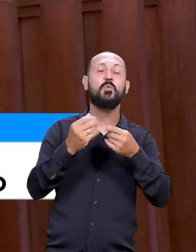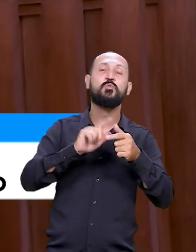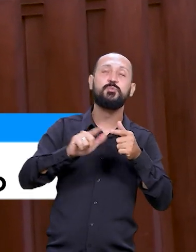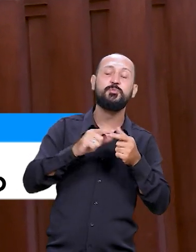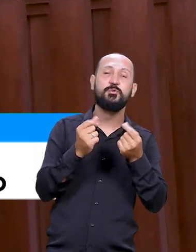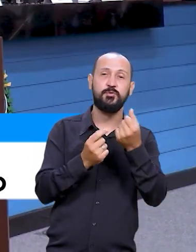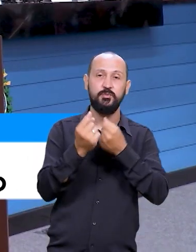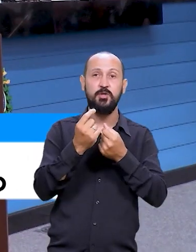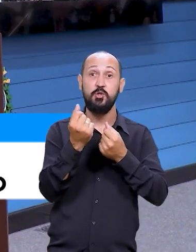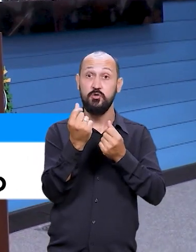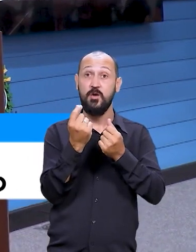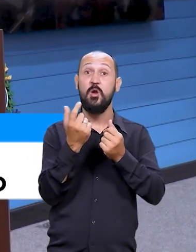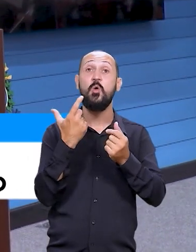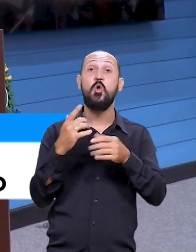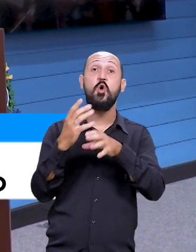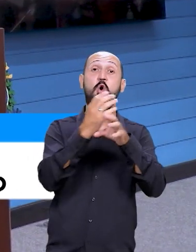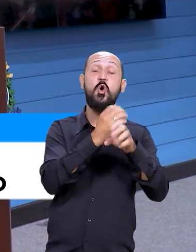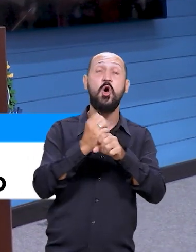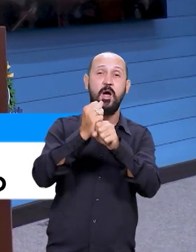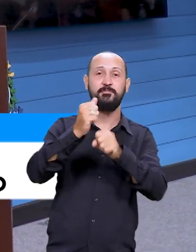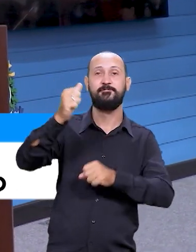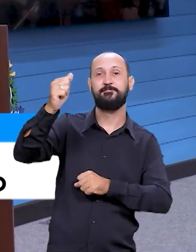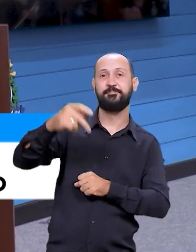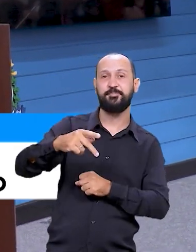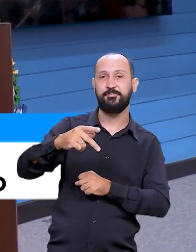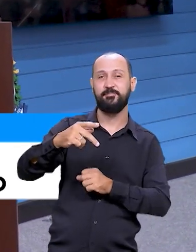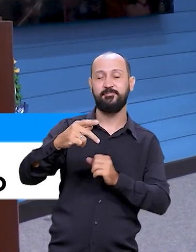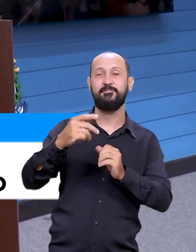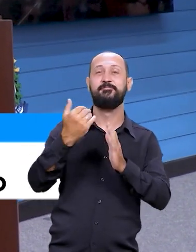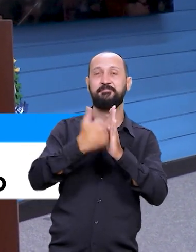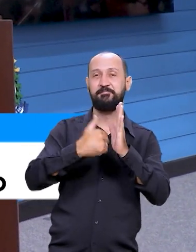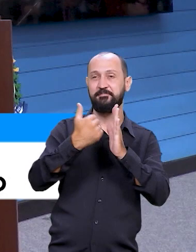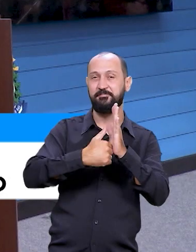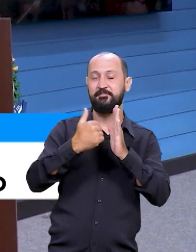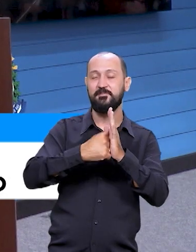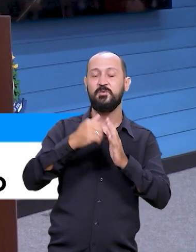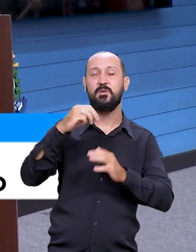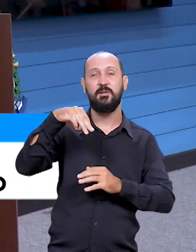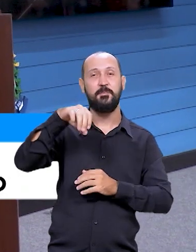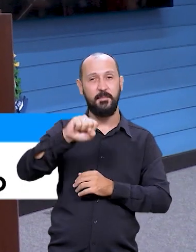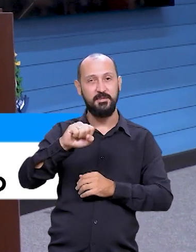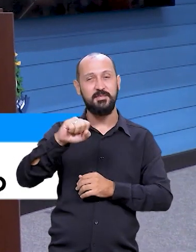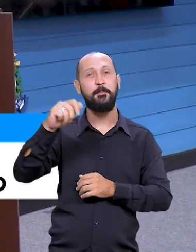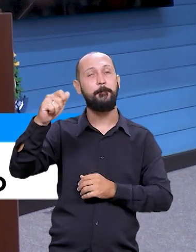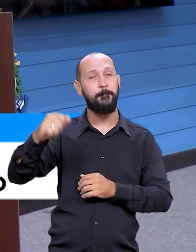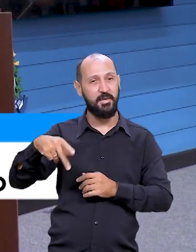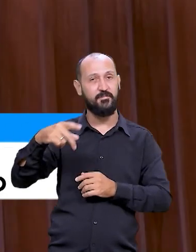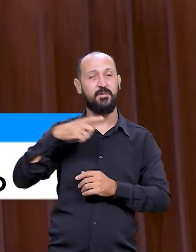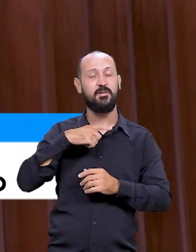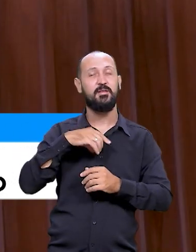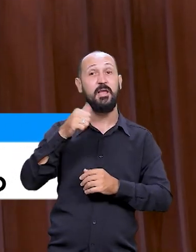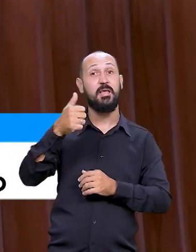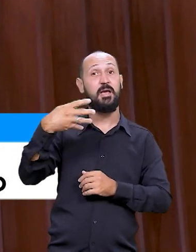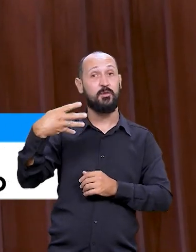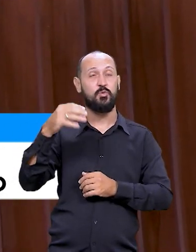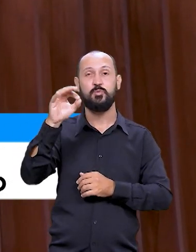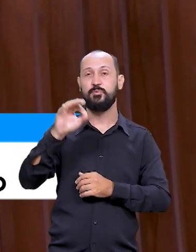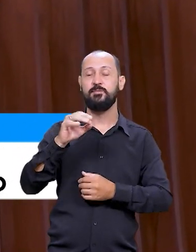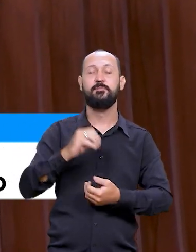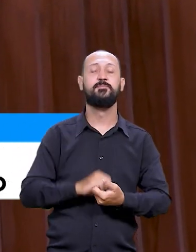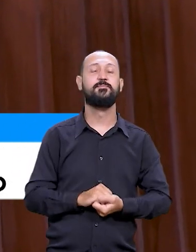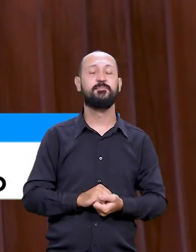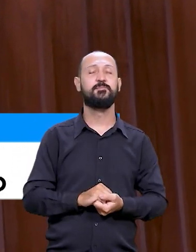da categoria, em especial os valores que formam a contribuição previdenciária no MS-PREV, que atualmente